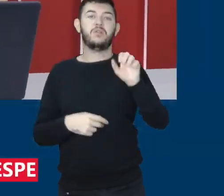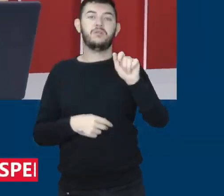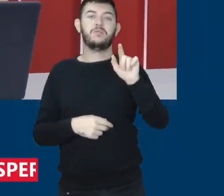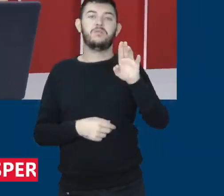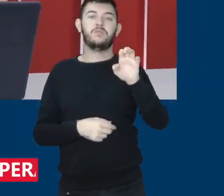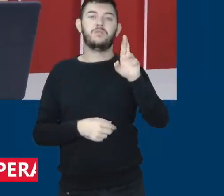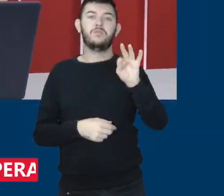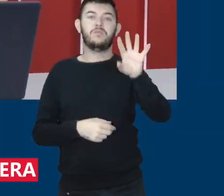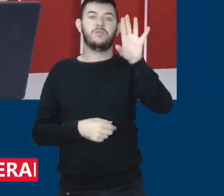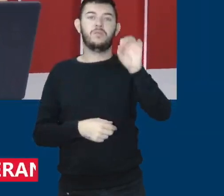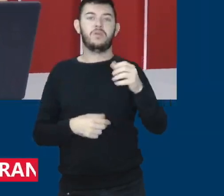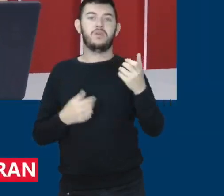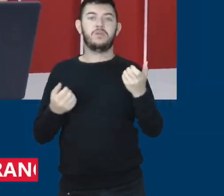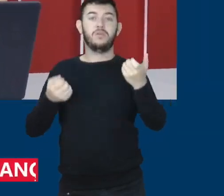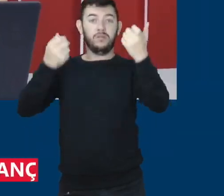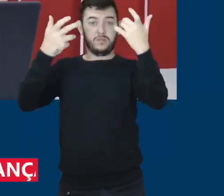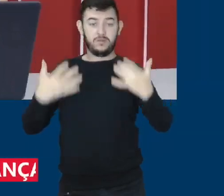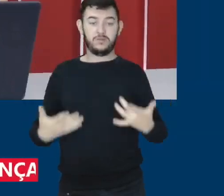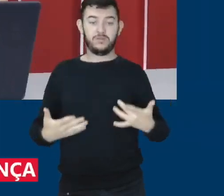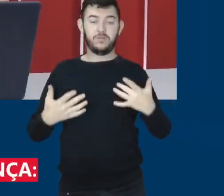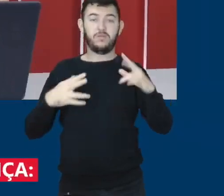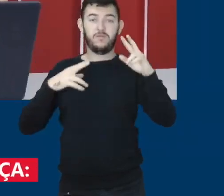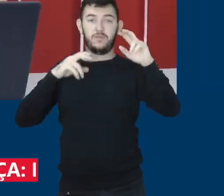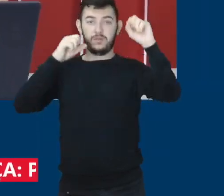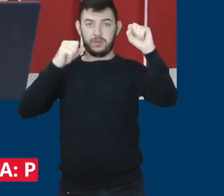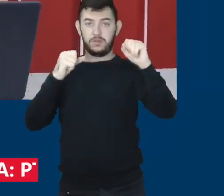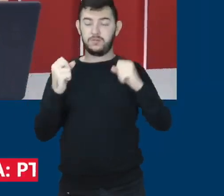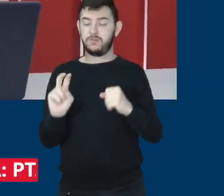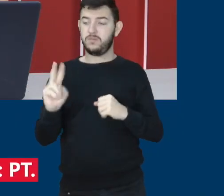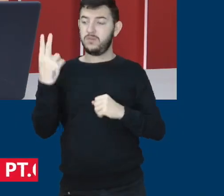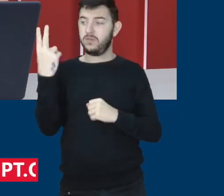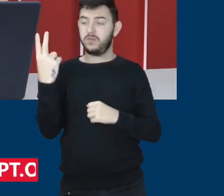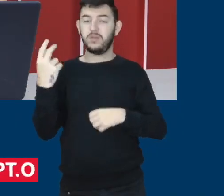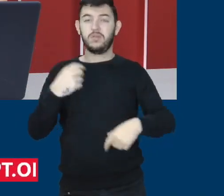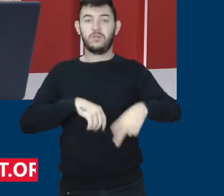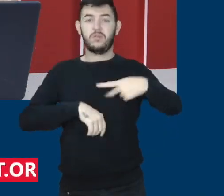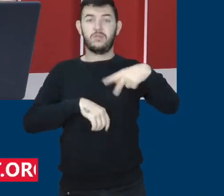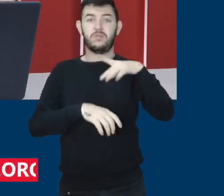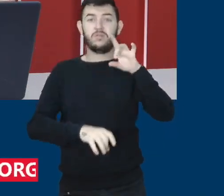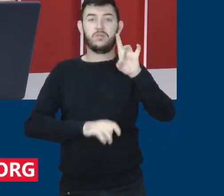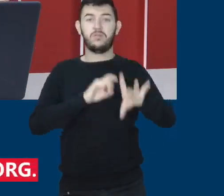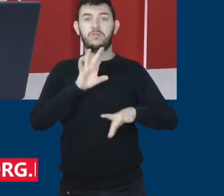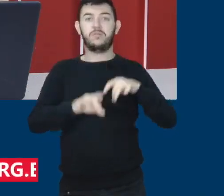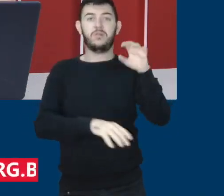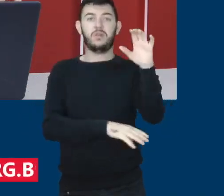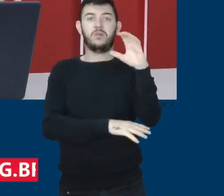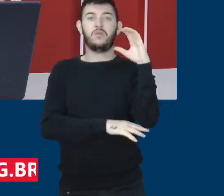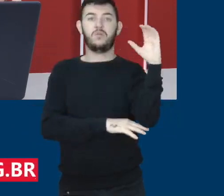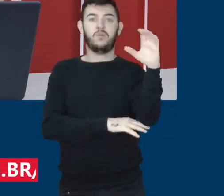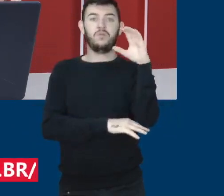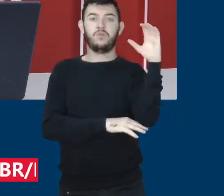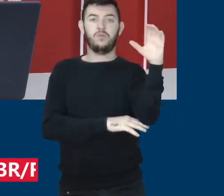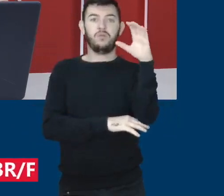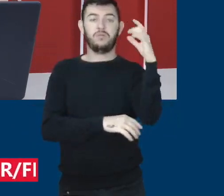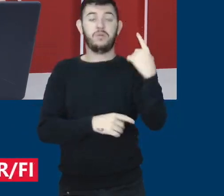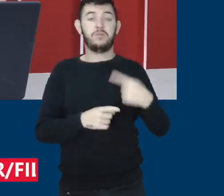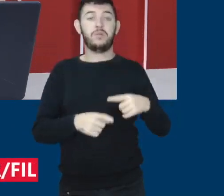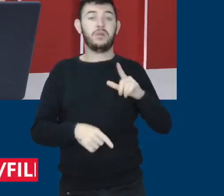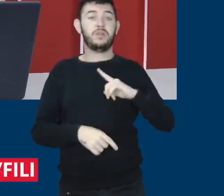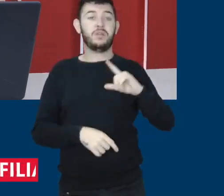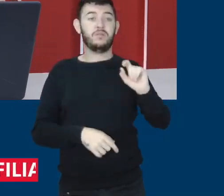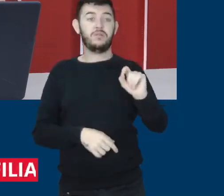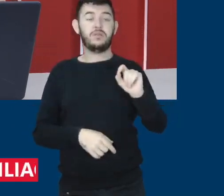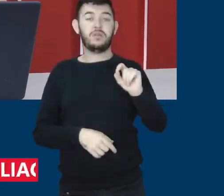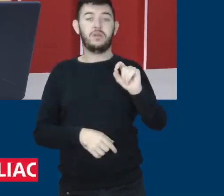fortalecimento da relação com esses 2 países, em especial a Colômbia por abrigar parte também da floresta amazônica e ter